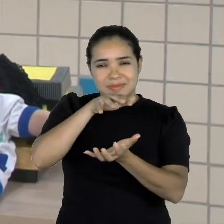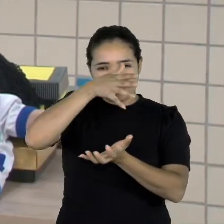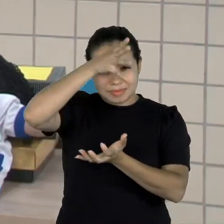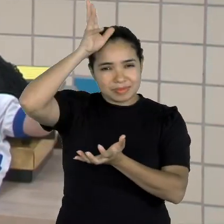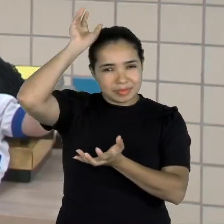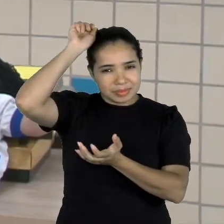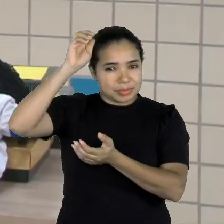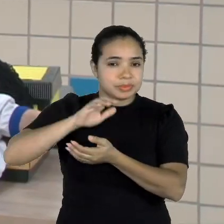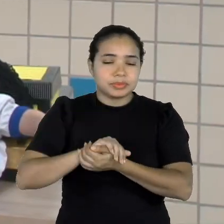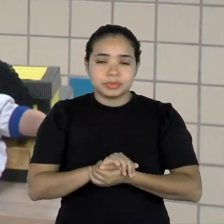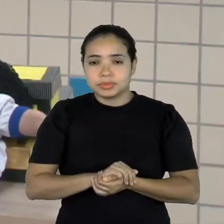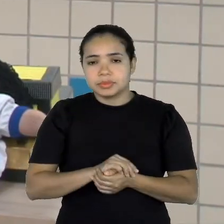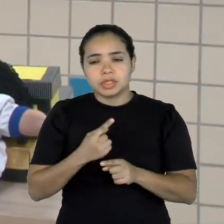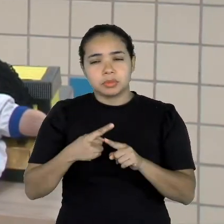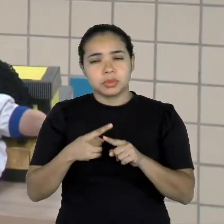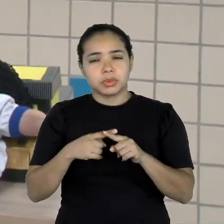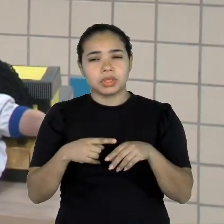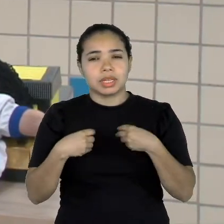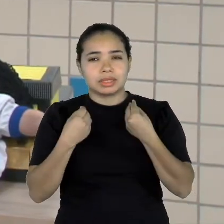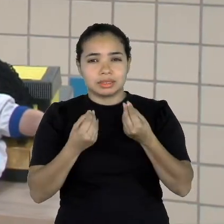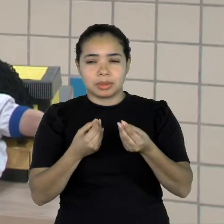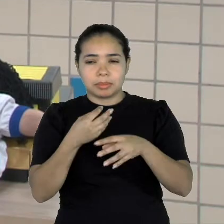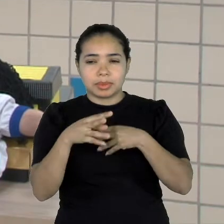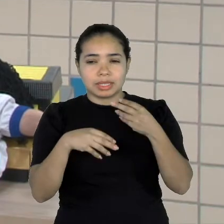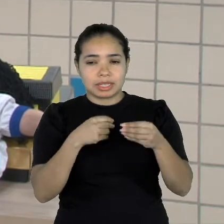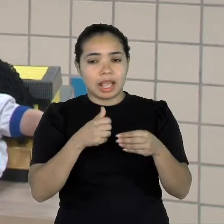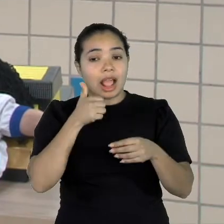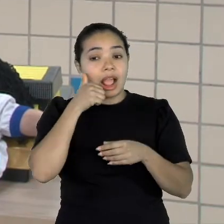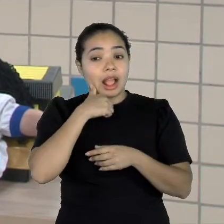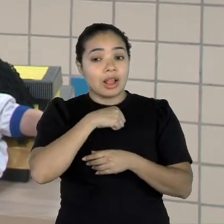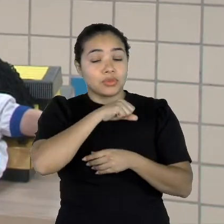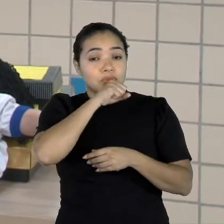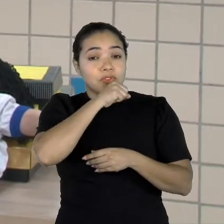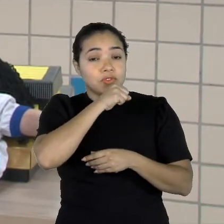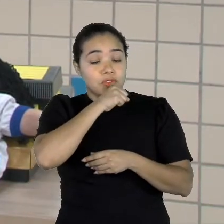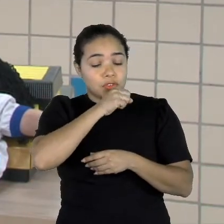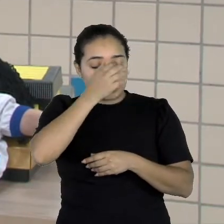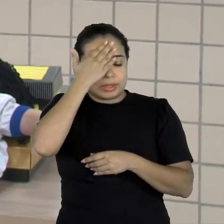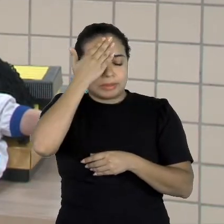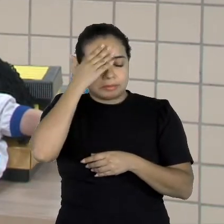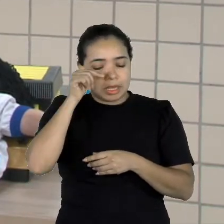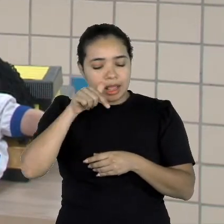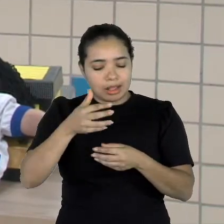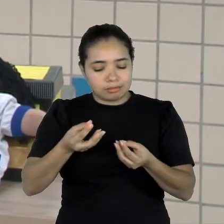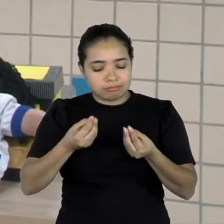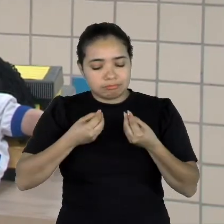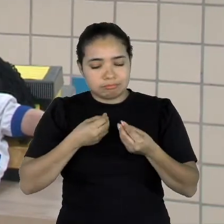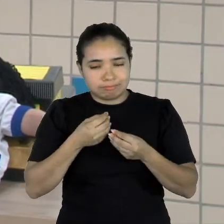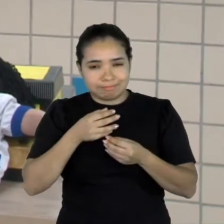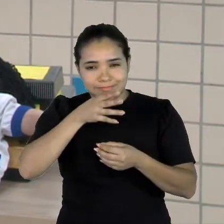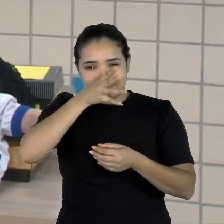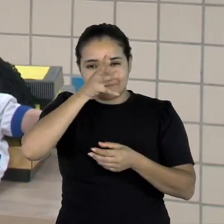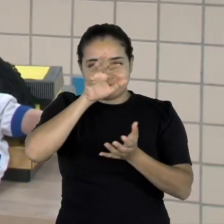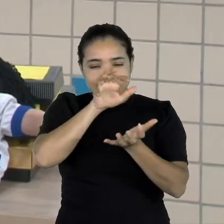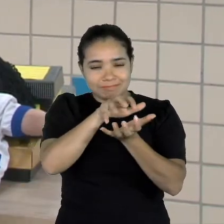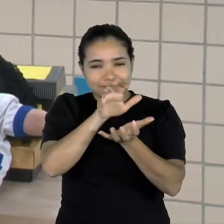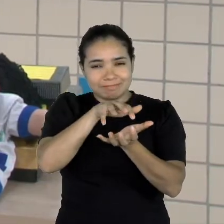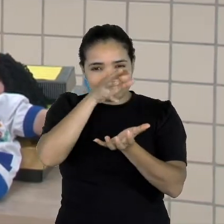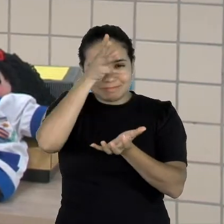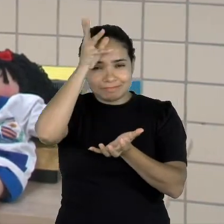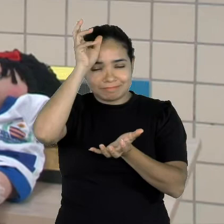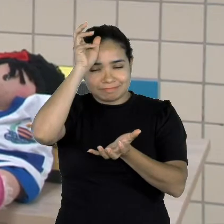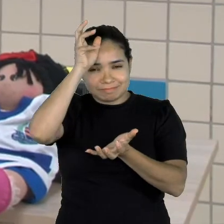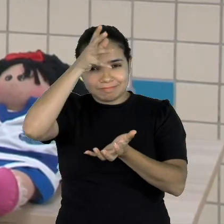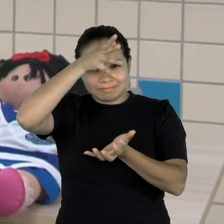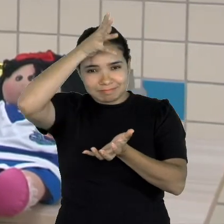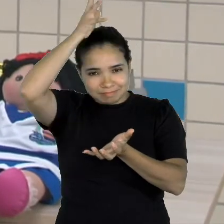ele ganhou esse presente? Porque a vovó dele sabia que ele gostava de dinossauro. É um relato